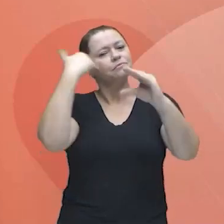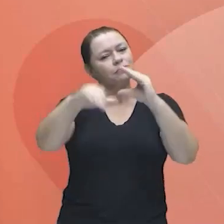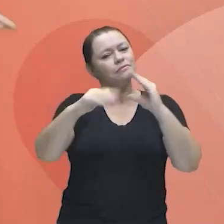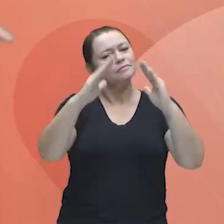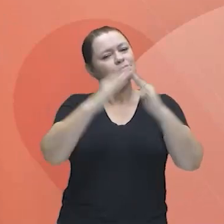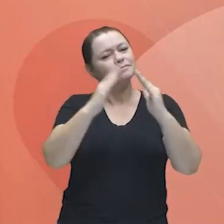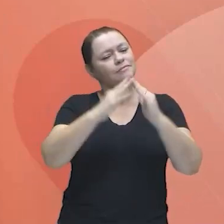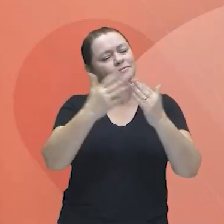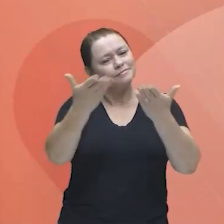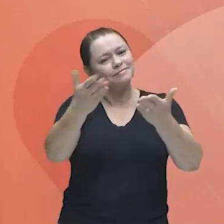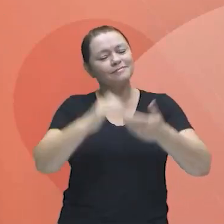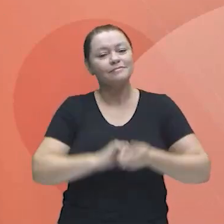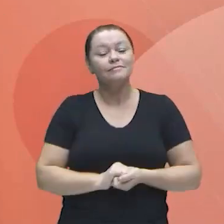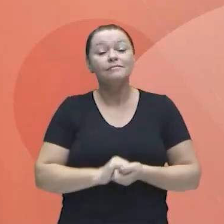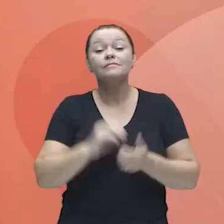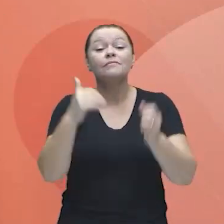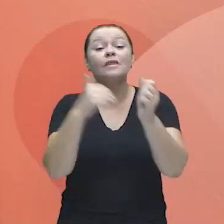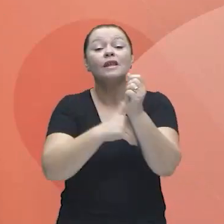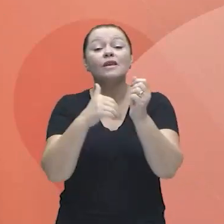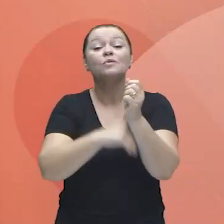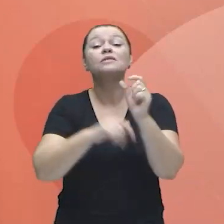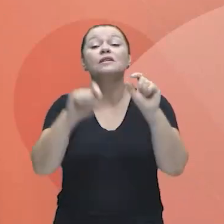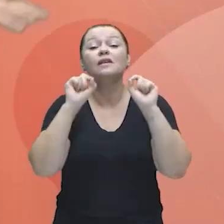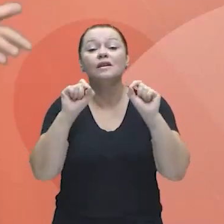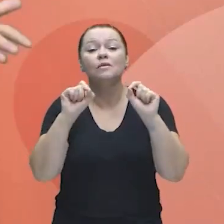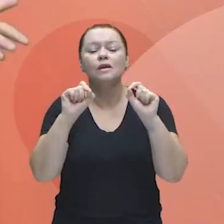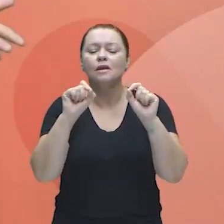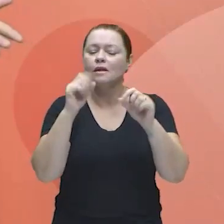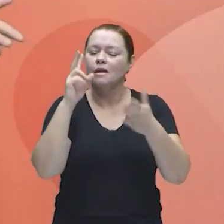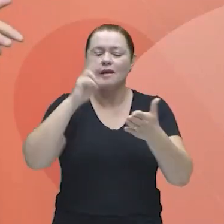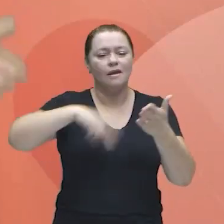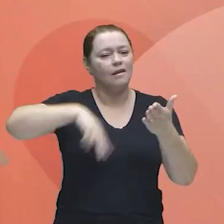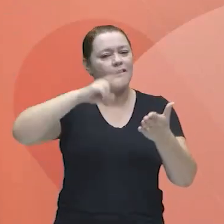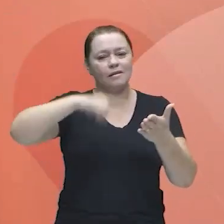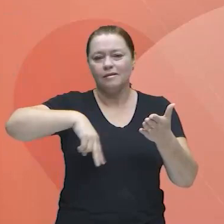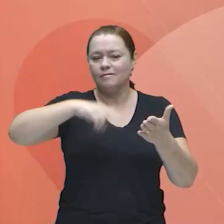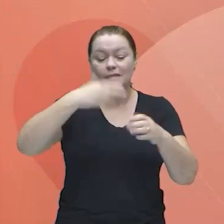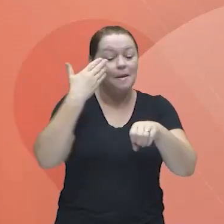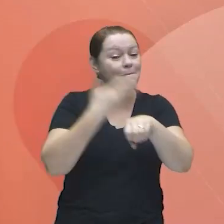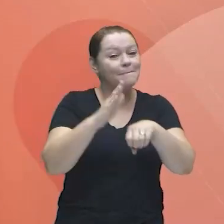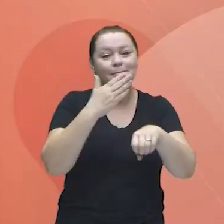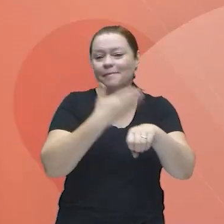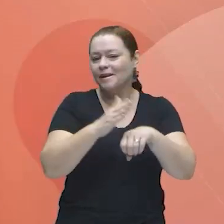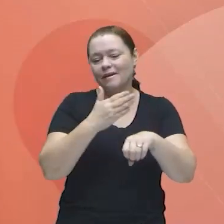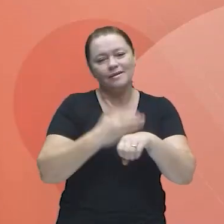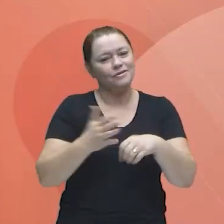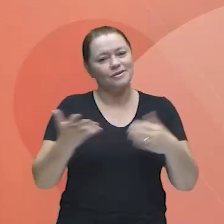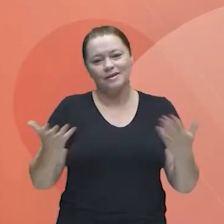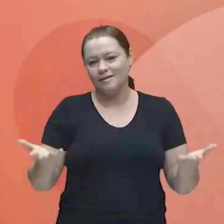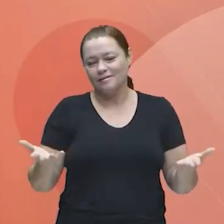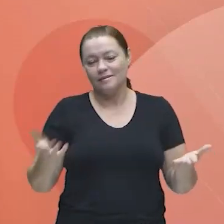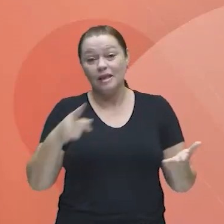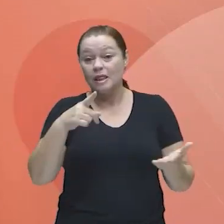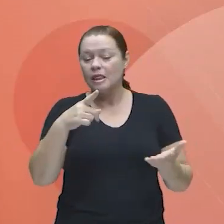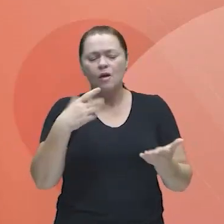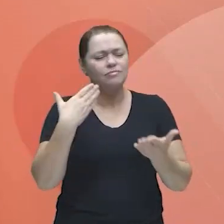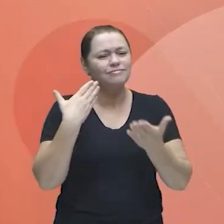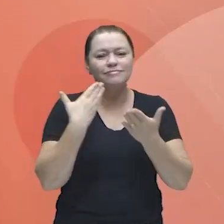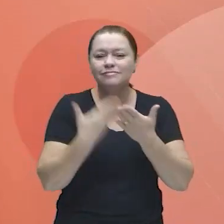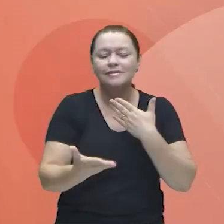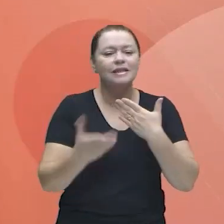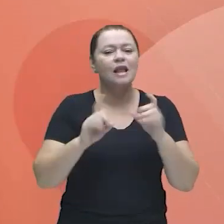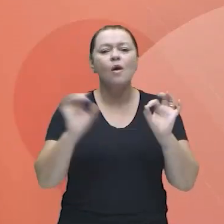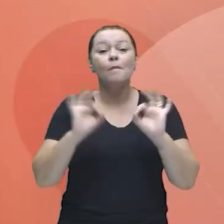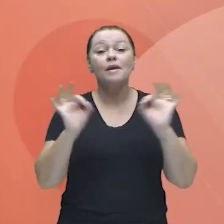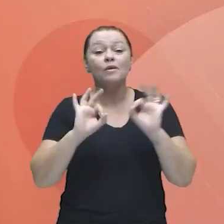o segredo é ler, o segredo é praticar. Tá certo? Então, não percam nenhuma das